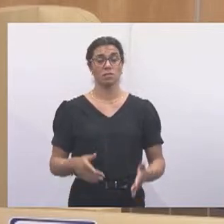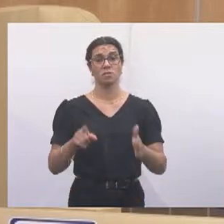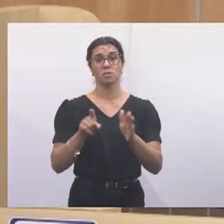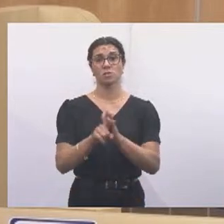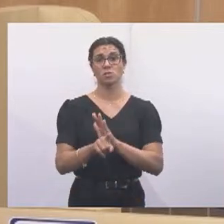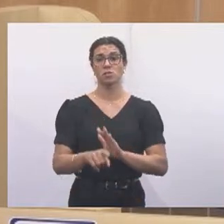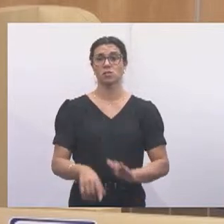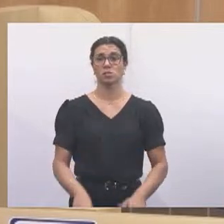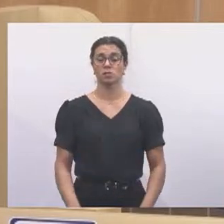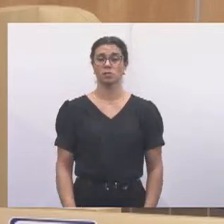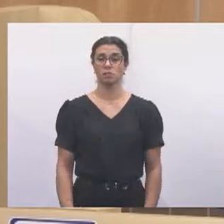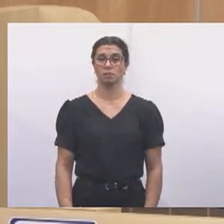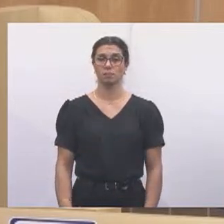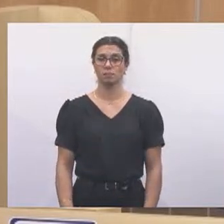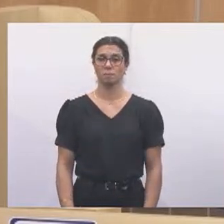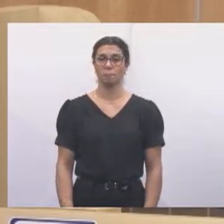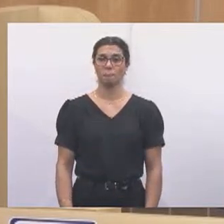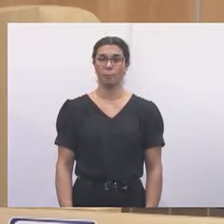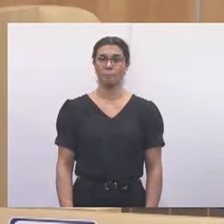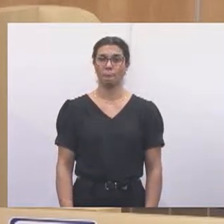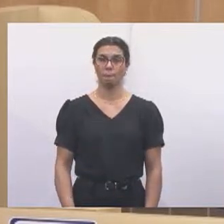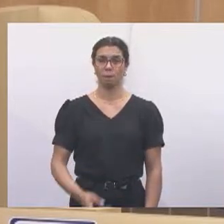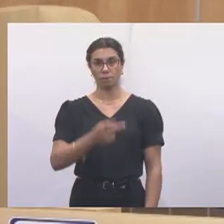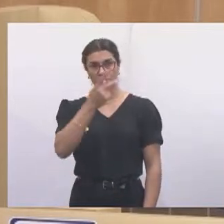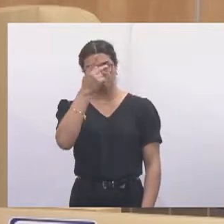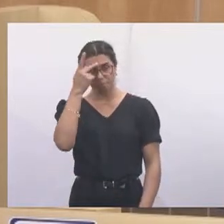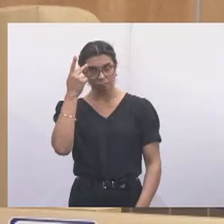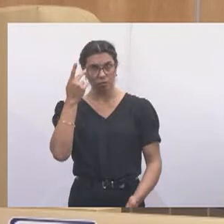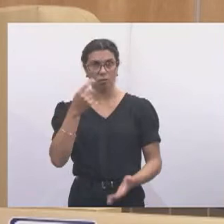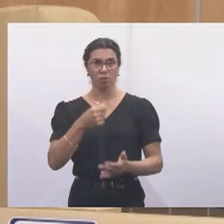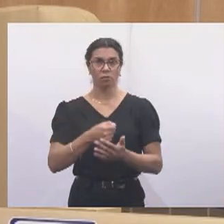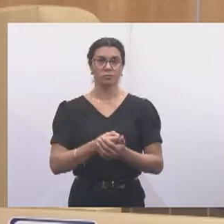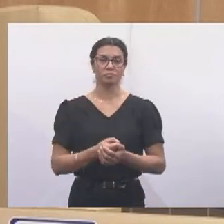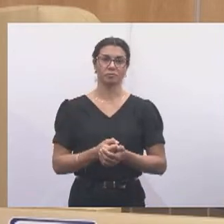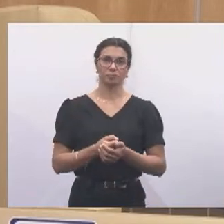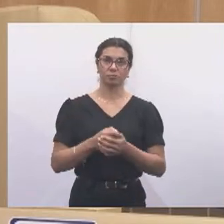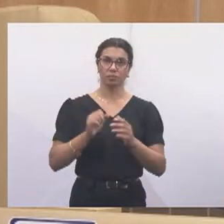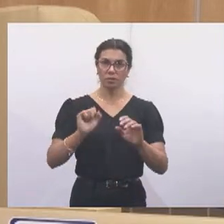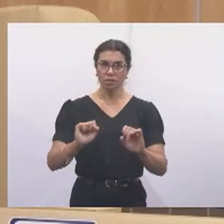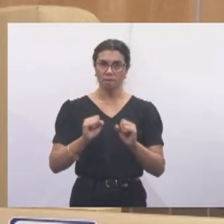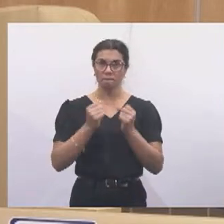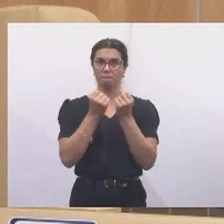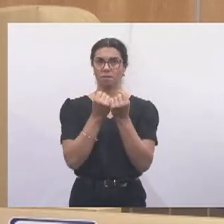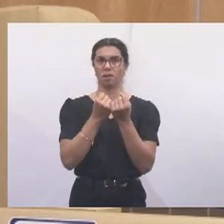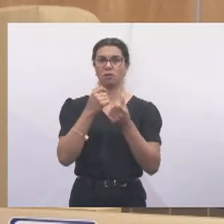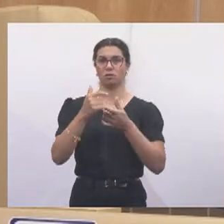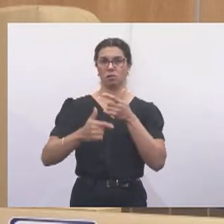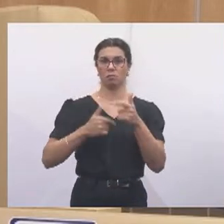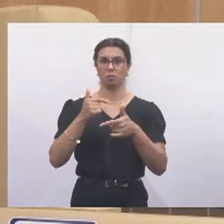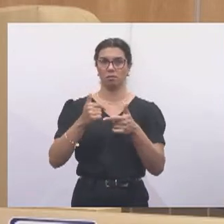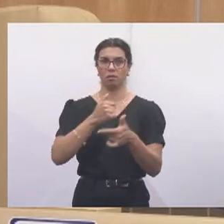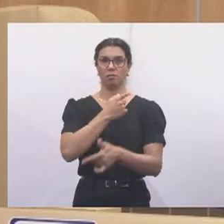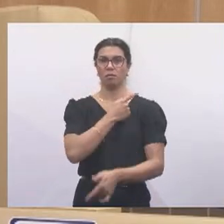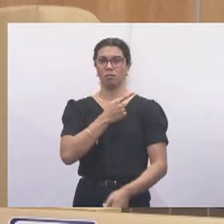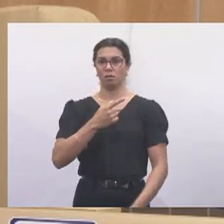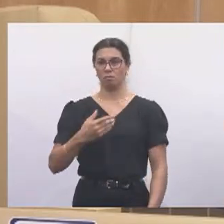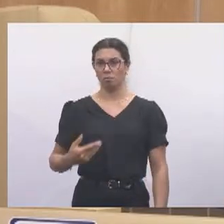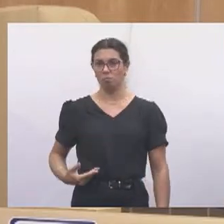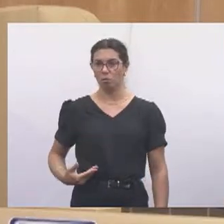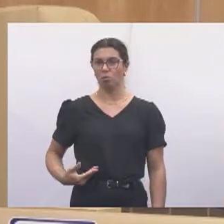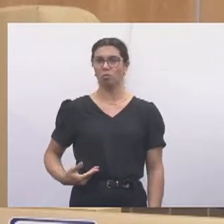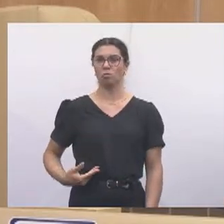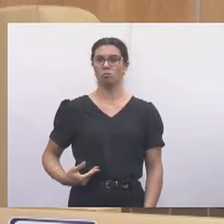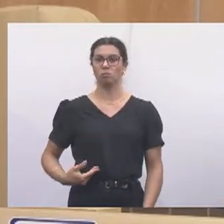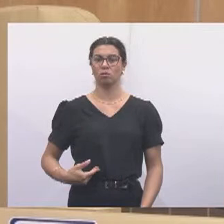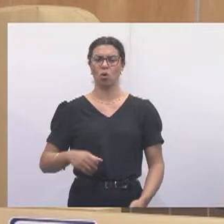pergunta, não é? Aqueles que falam que defende o servidor público, não é? É o quê? Defende o servidor